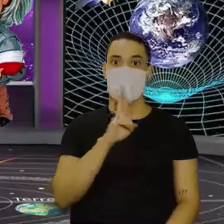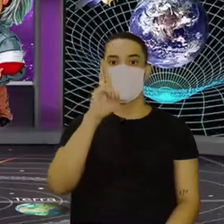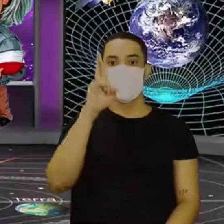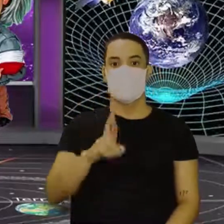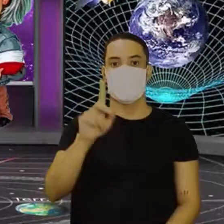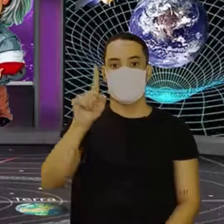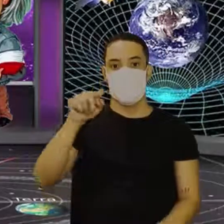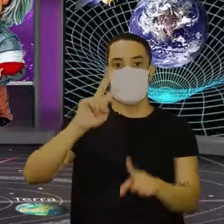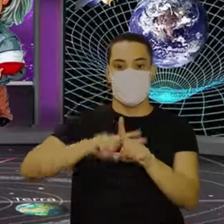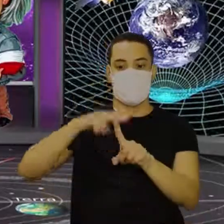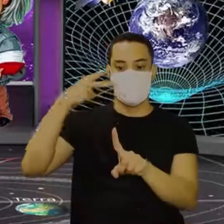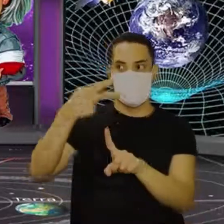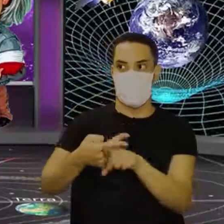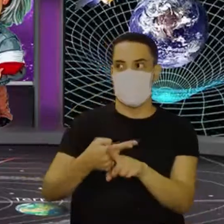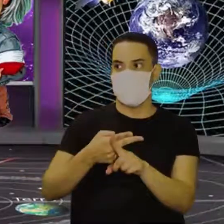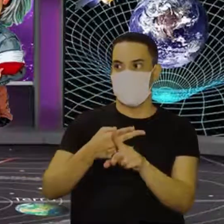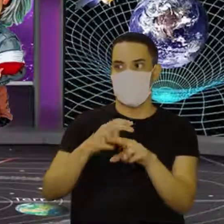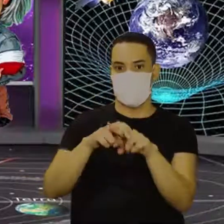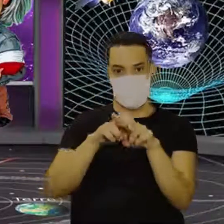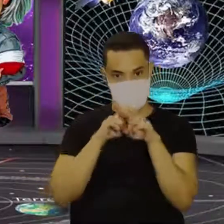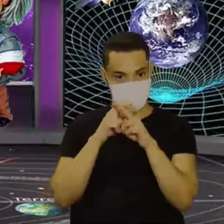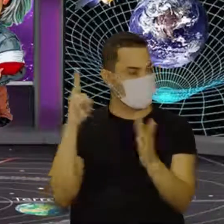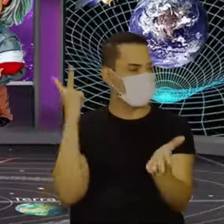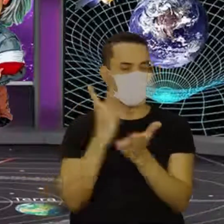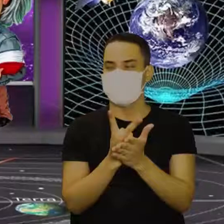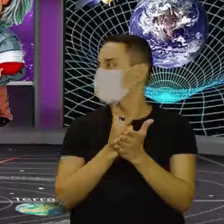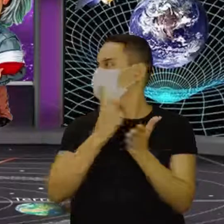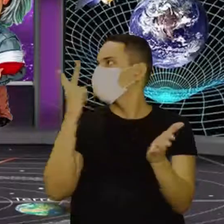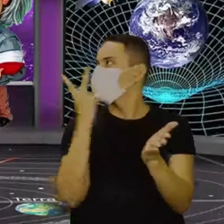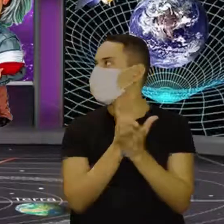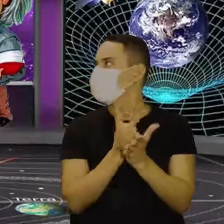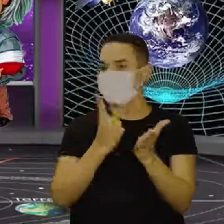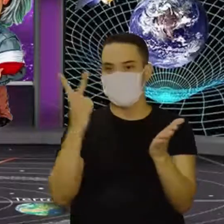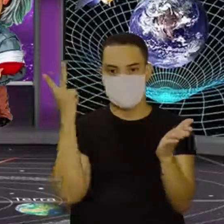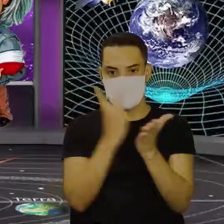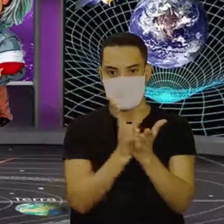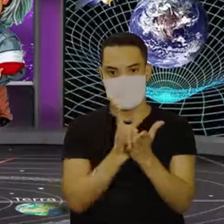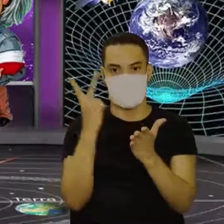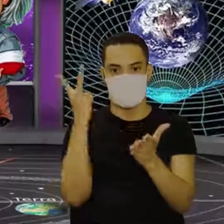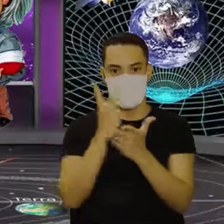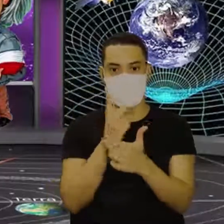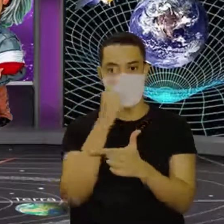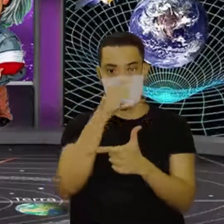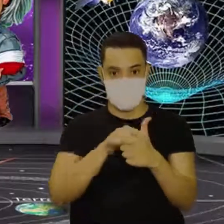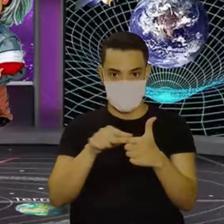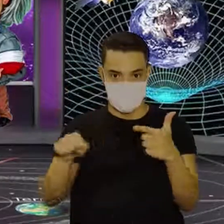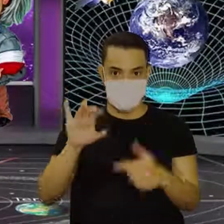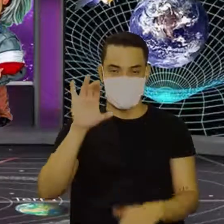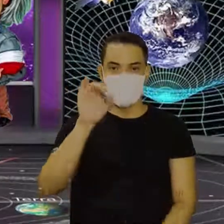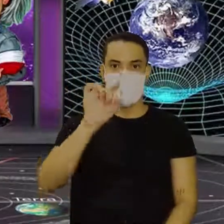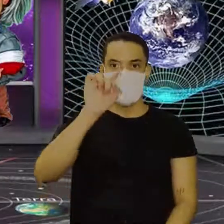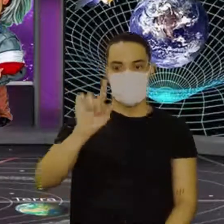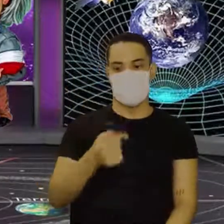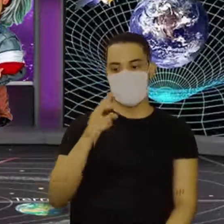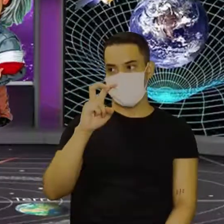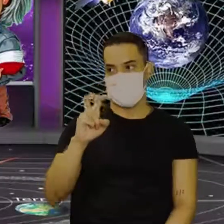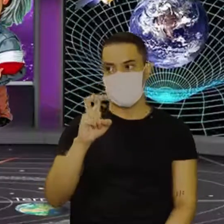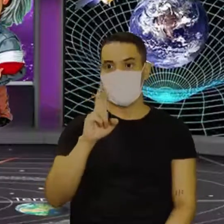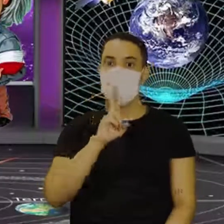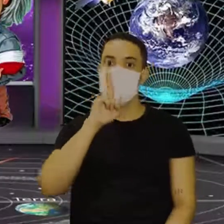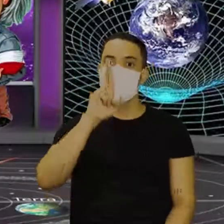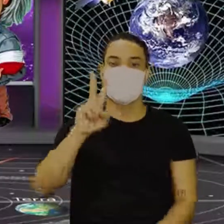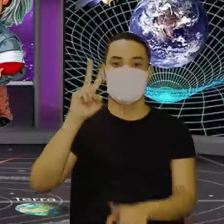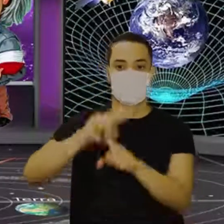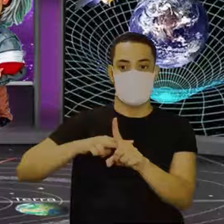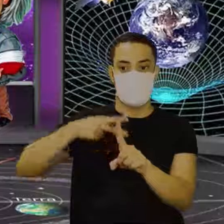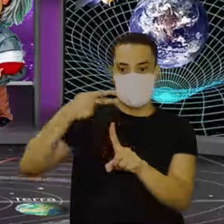quê? Você tem que inverter meio, 2 vai para cima. Toda vez que você dividir por 0,5, o resultado é o dobro.